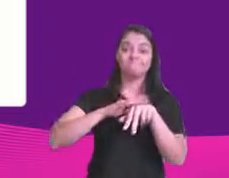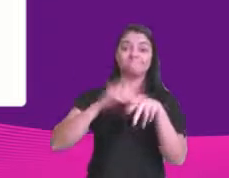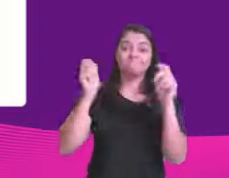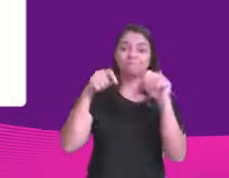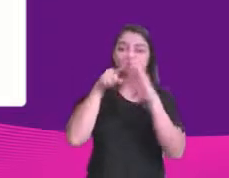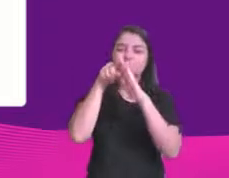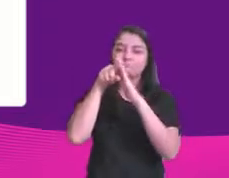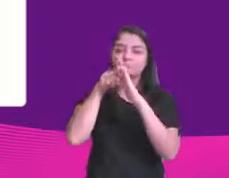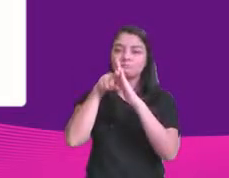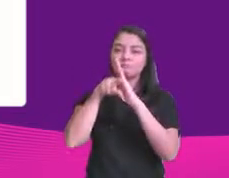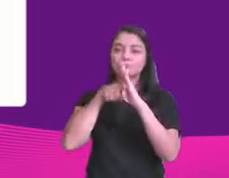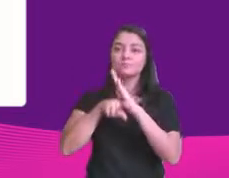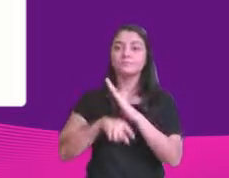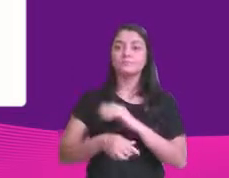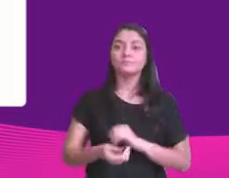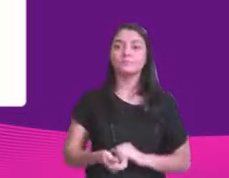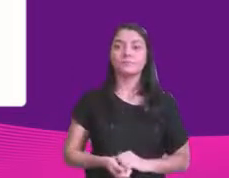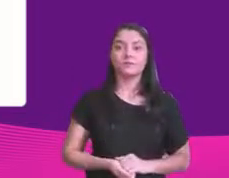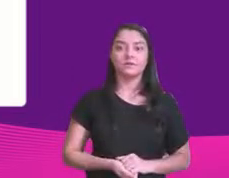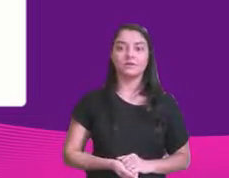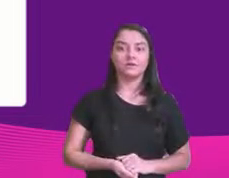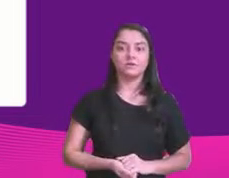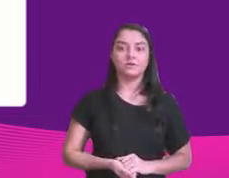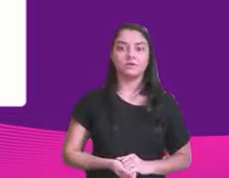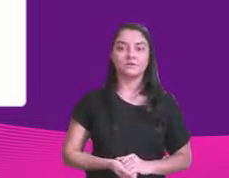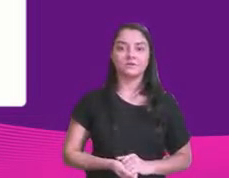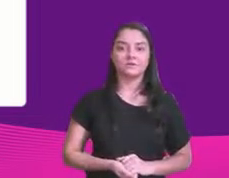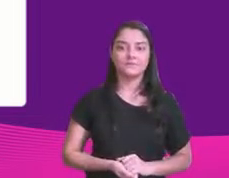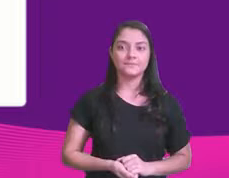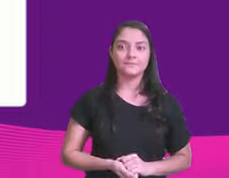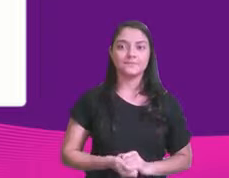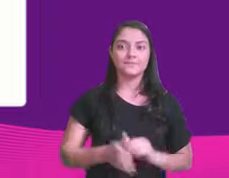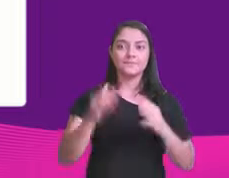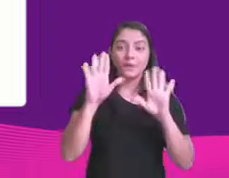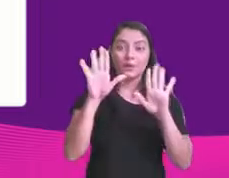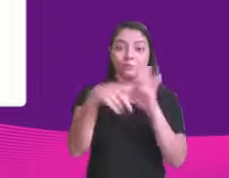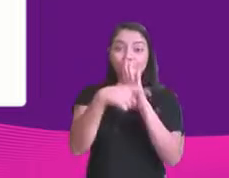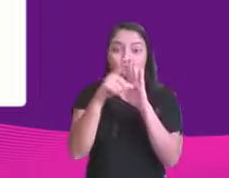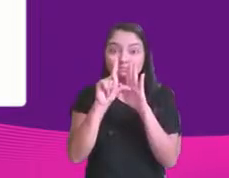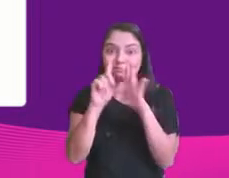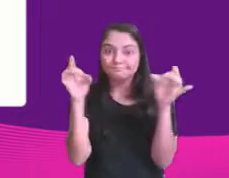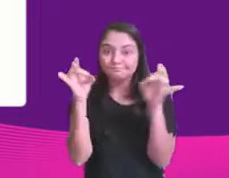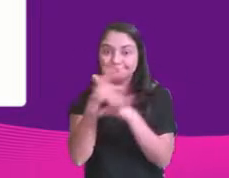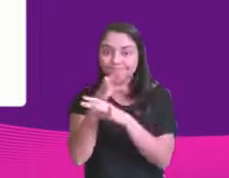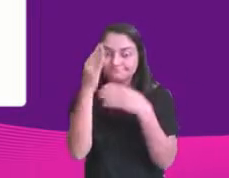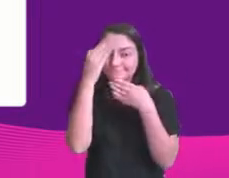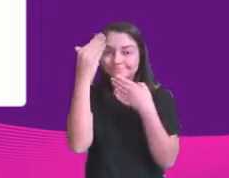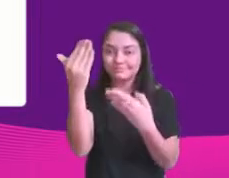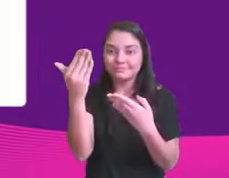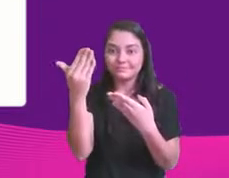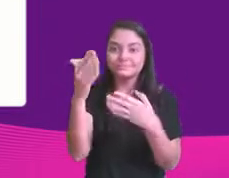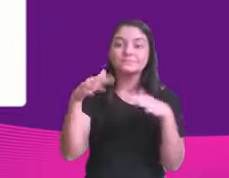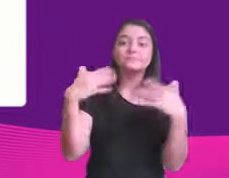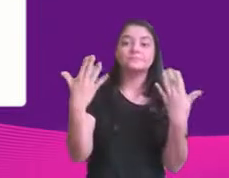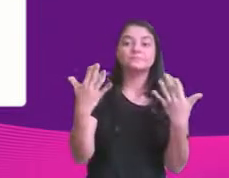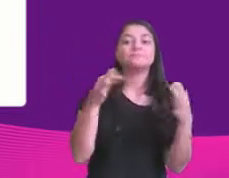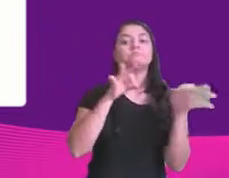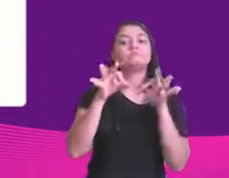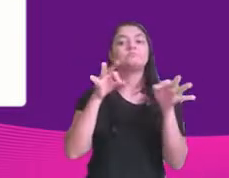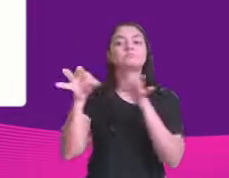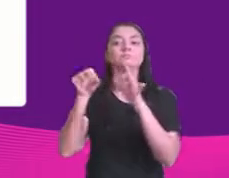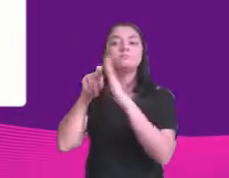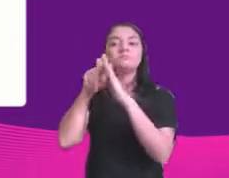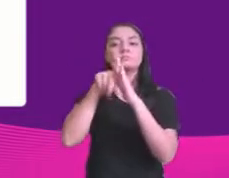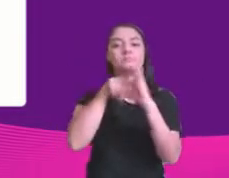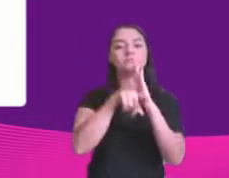tá? Eu vou acabar um pouquinho antes, obrigado. Então, avaliando, então, mitomicina